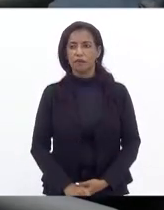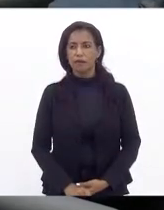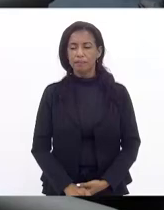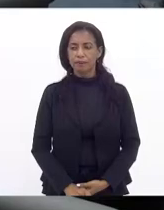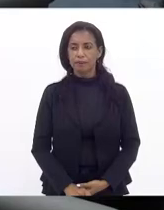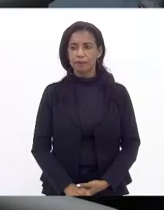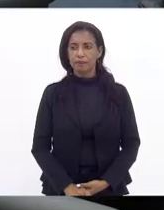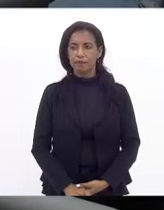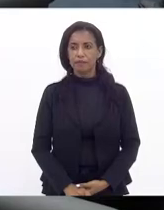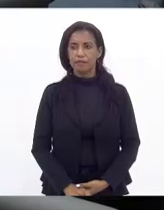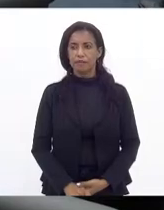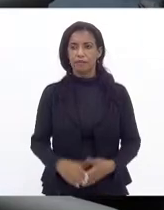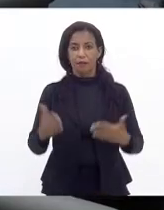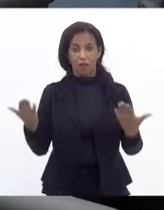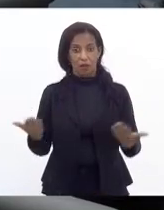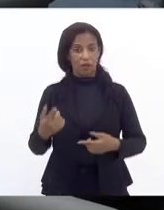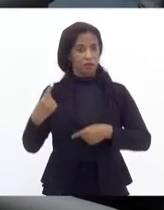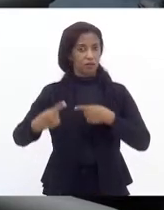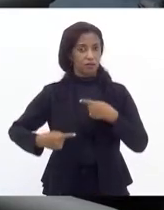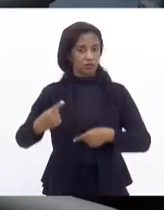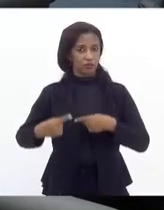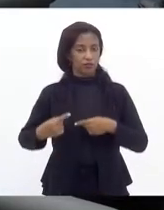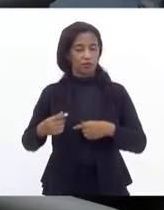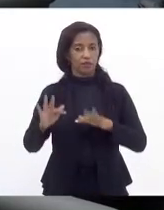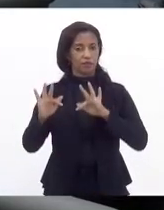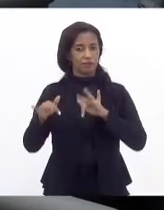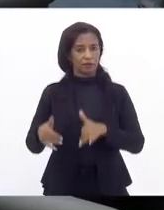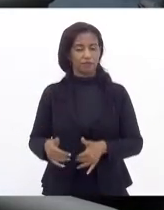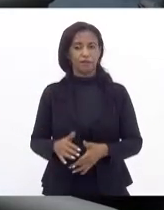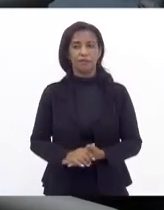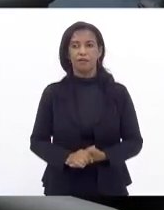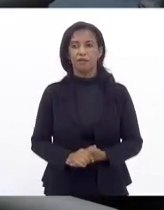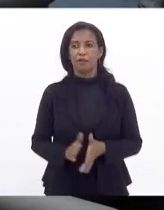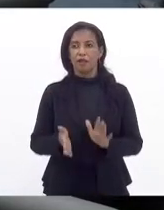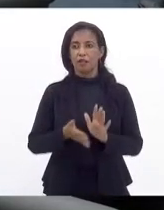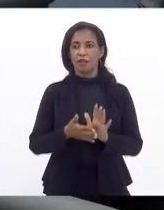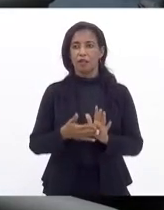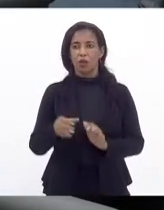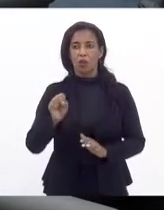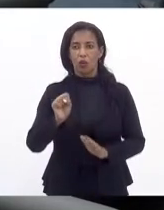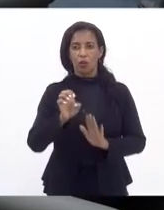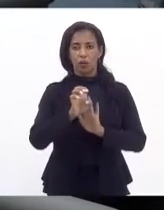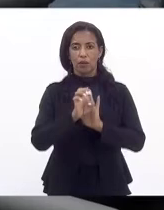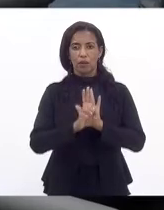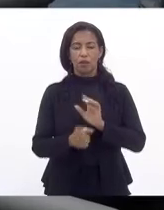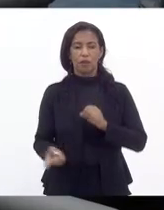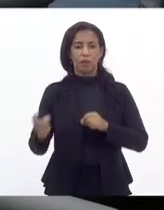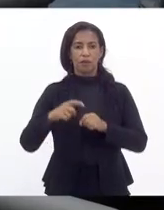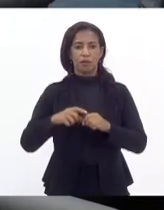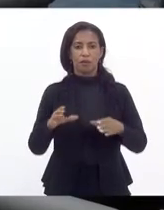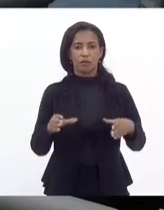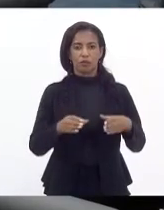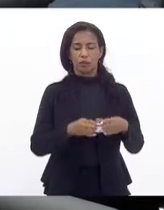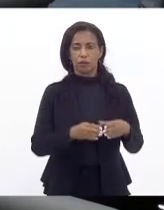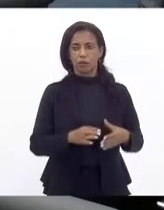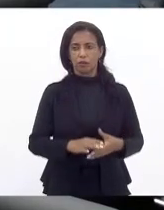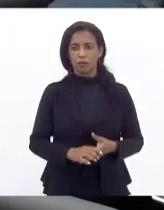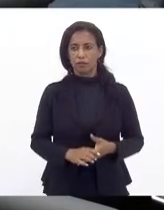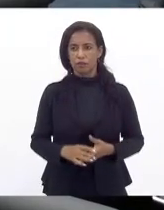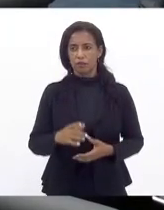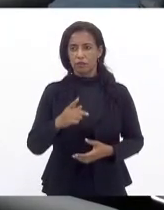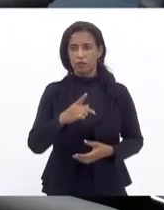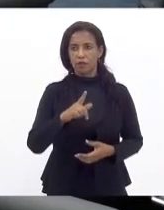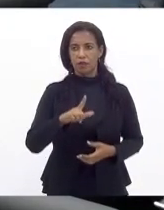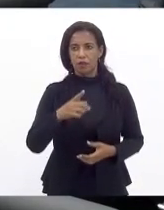pareceres emitidos agora sim em discussão. Não havendo que queira discutir, encerrada a discussão. O presidente de proposta recebeu 8 emendas e retorna às comissões. Projeto de